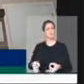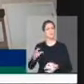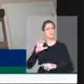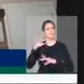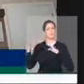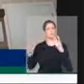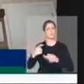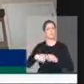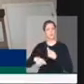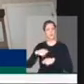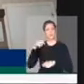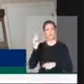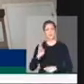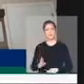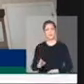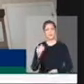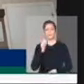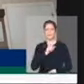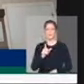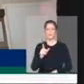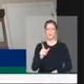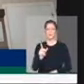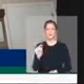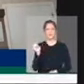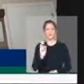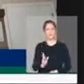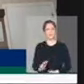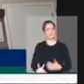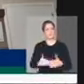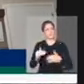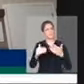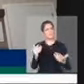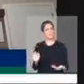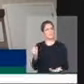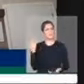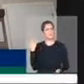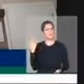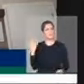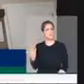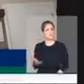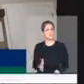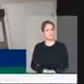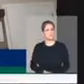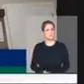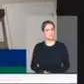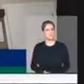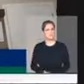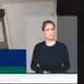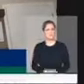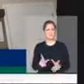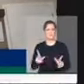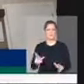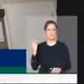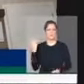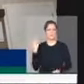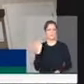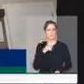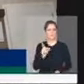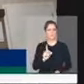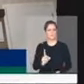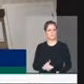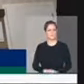mantivesse o brasil dentro daquele processo de crescimento e nós esperamos estamos lá atrás a e é nesse sentido que